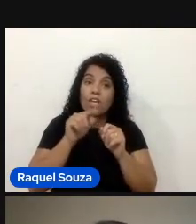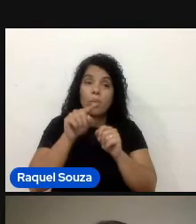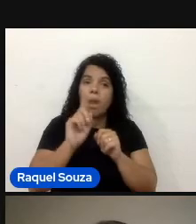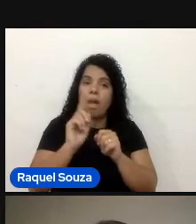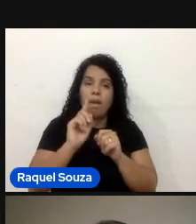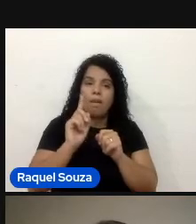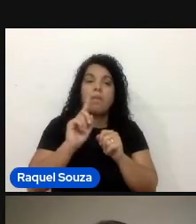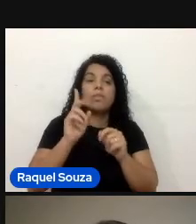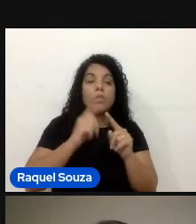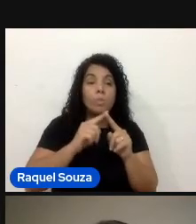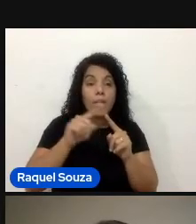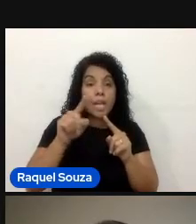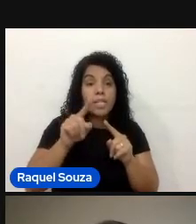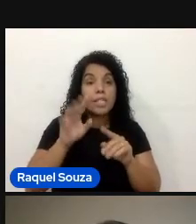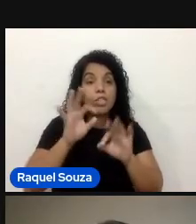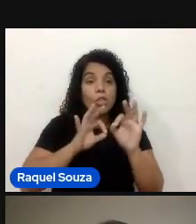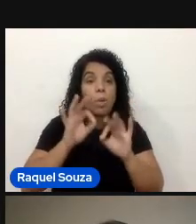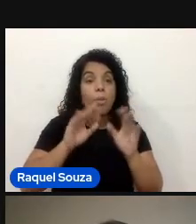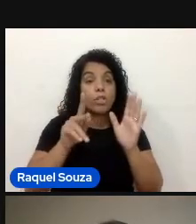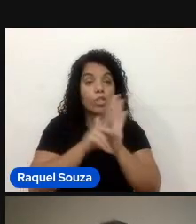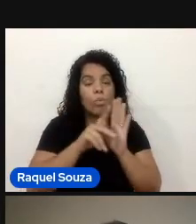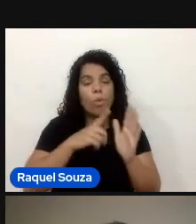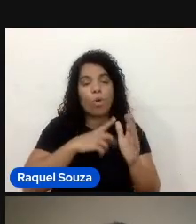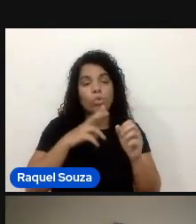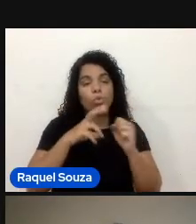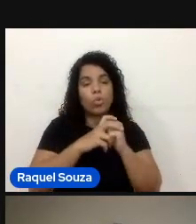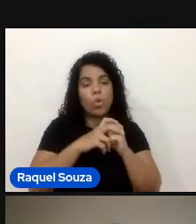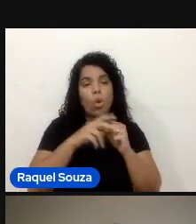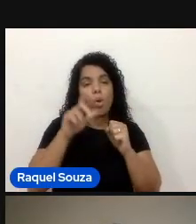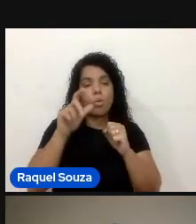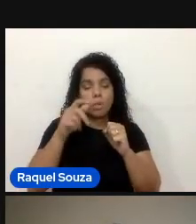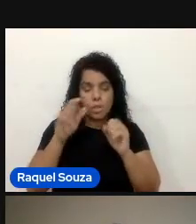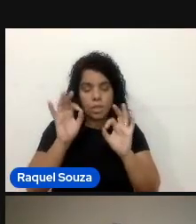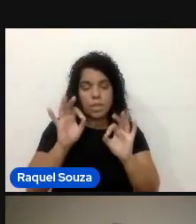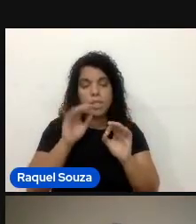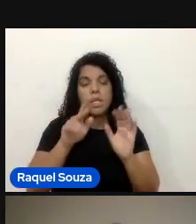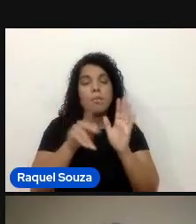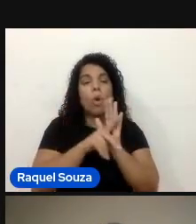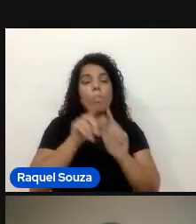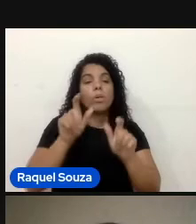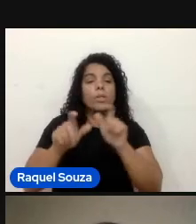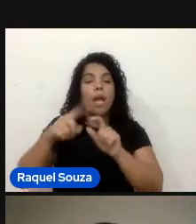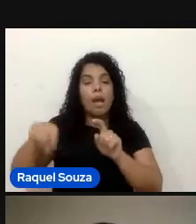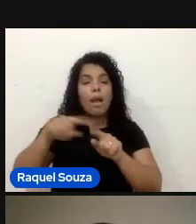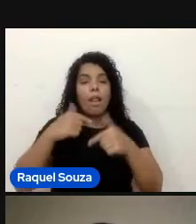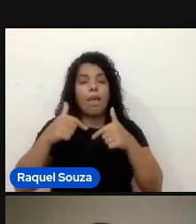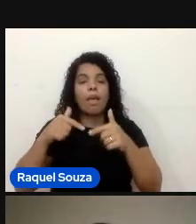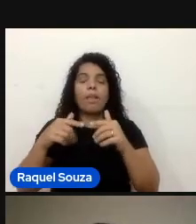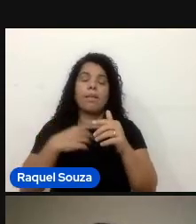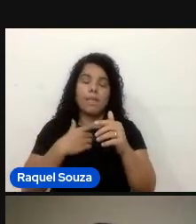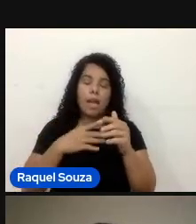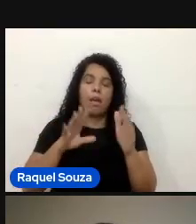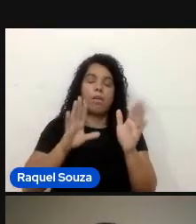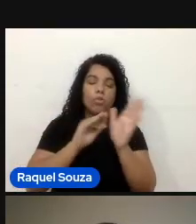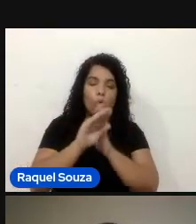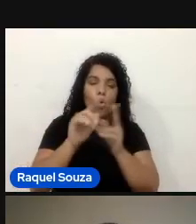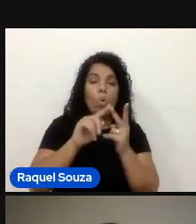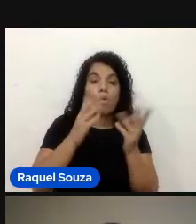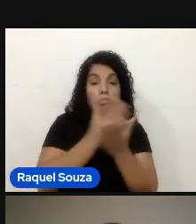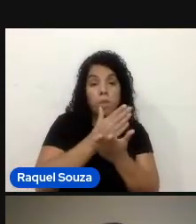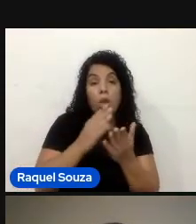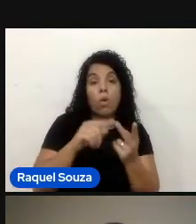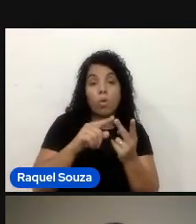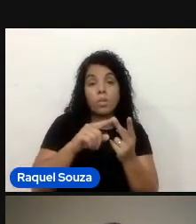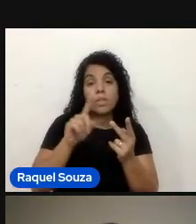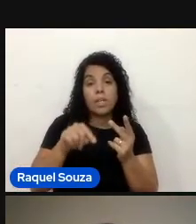projeto do Chrome em si, da galera da Google. E alguns devs do Puppeteer, que faziam parte do